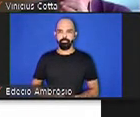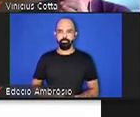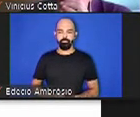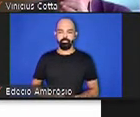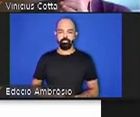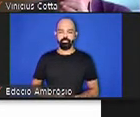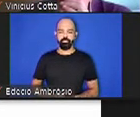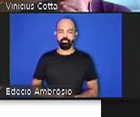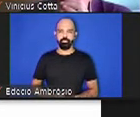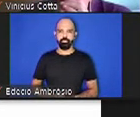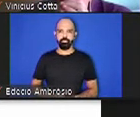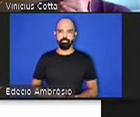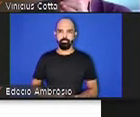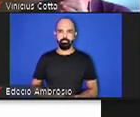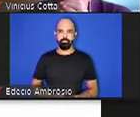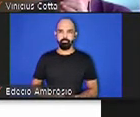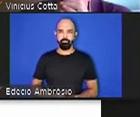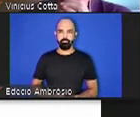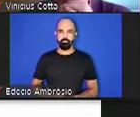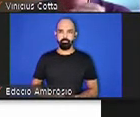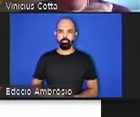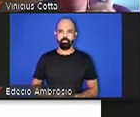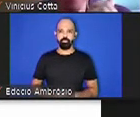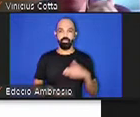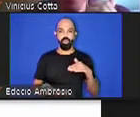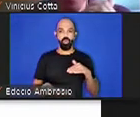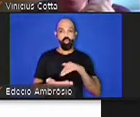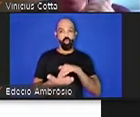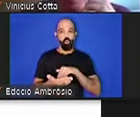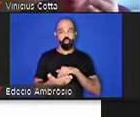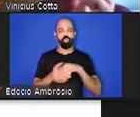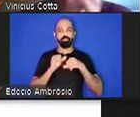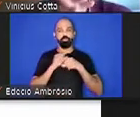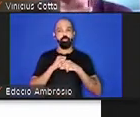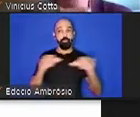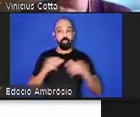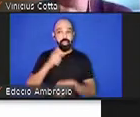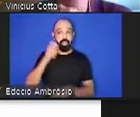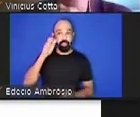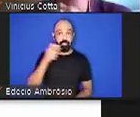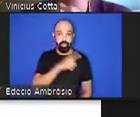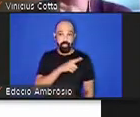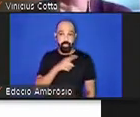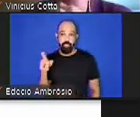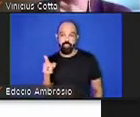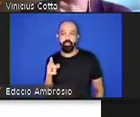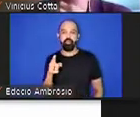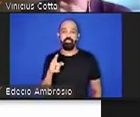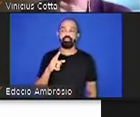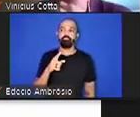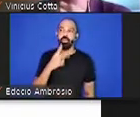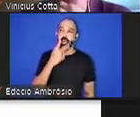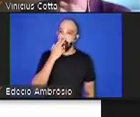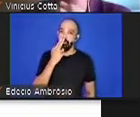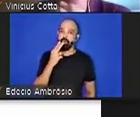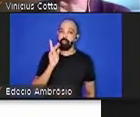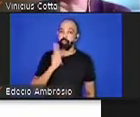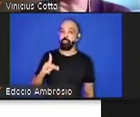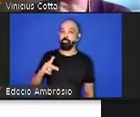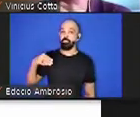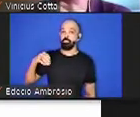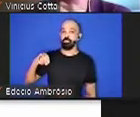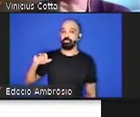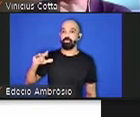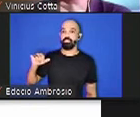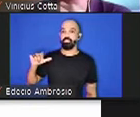colocar aqui uma última fonte de informação, então, interessante para todo mundo, que já está, pelo que eu entendi, o professor Marcelo me disse, a maioria é